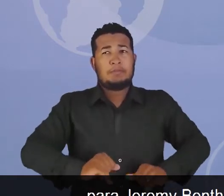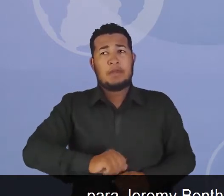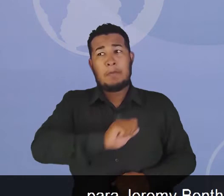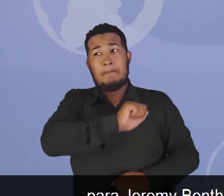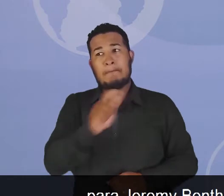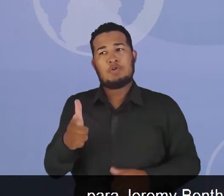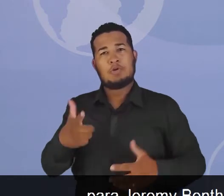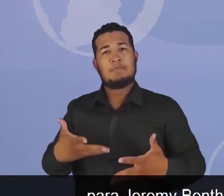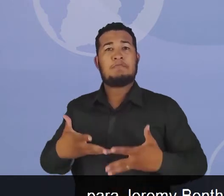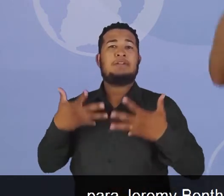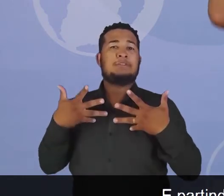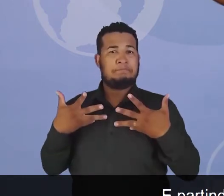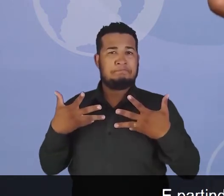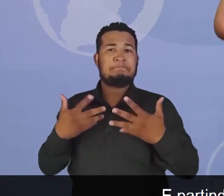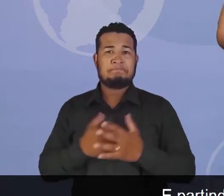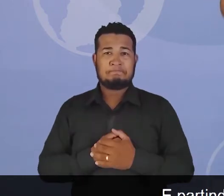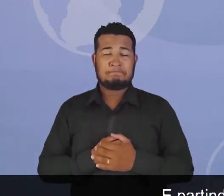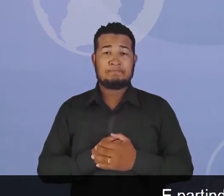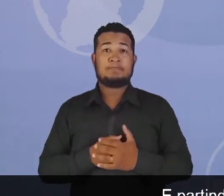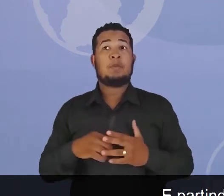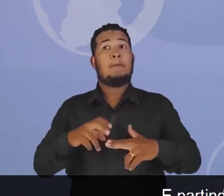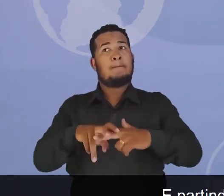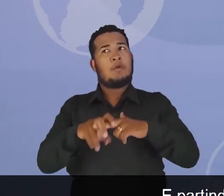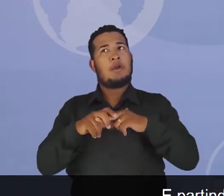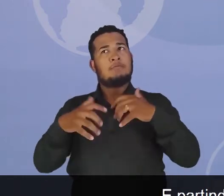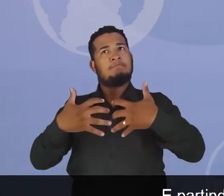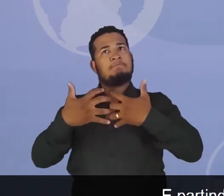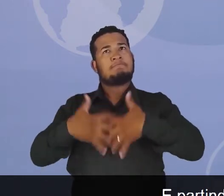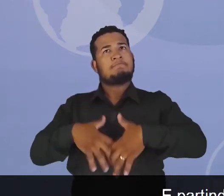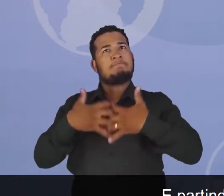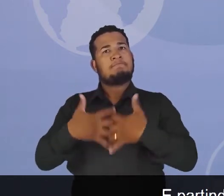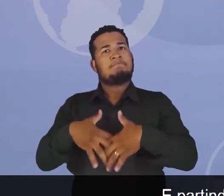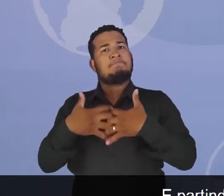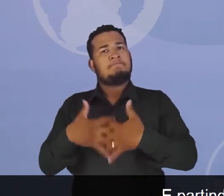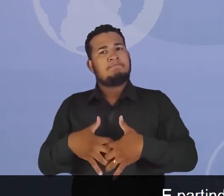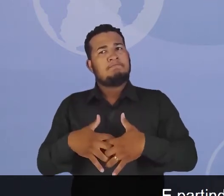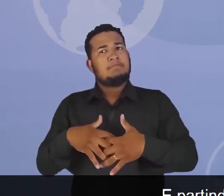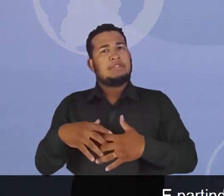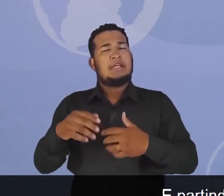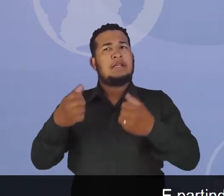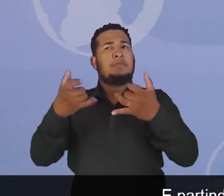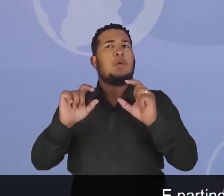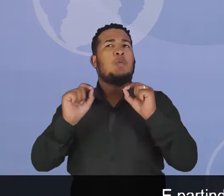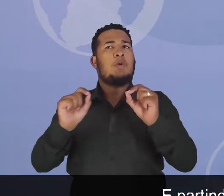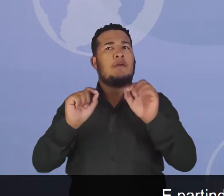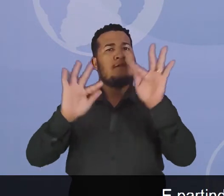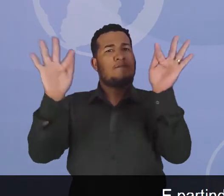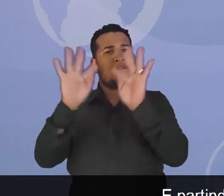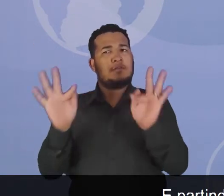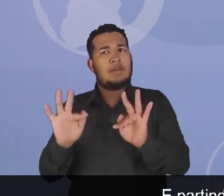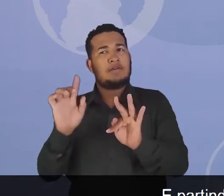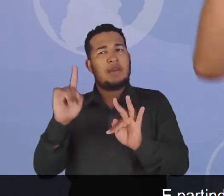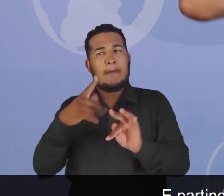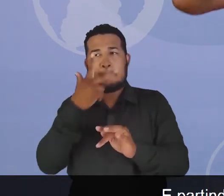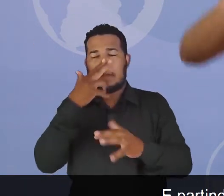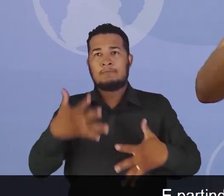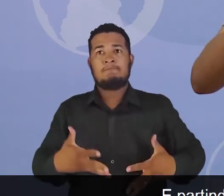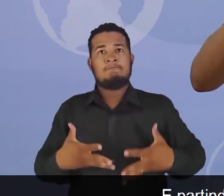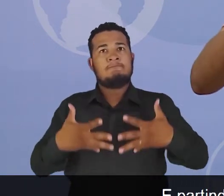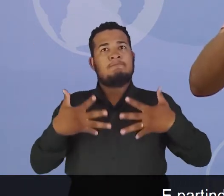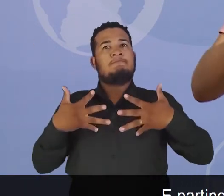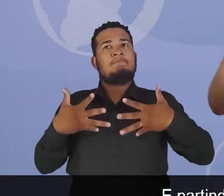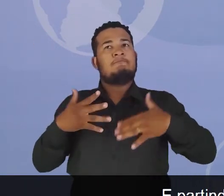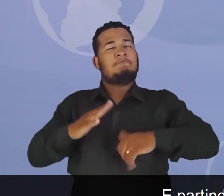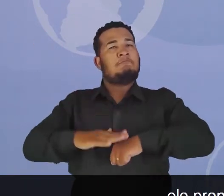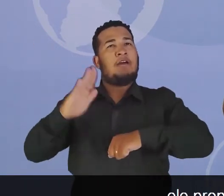na sociedade inglesa. E partindo dessa noção de que felicidade é mais prazer e